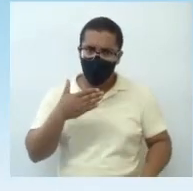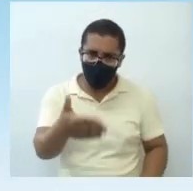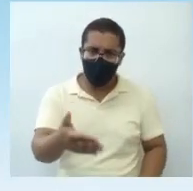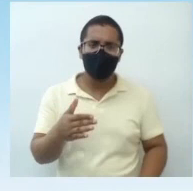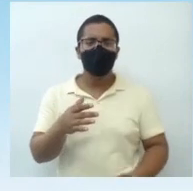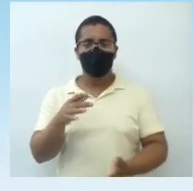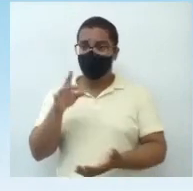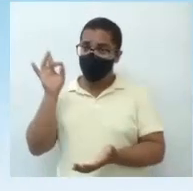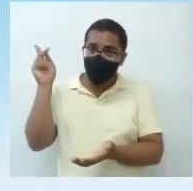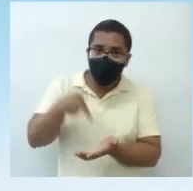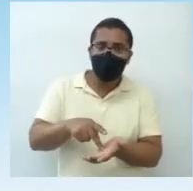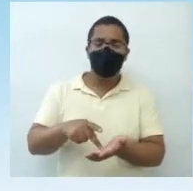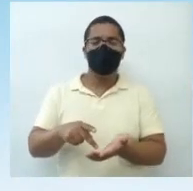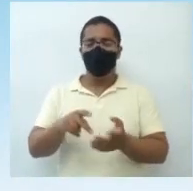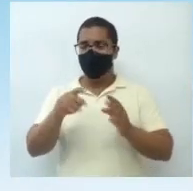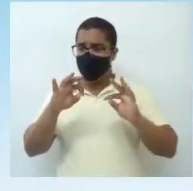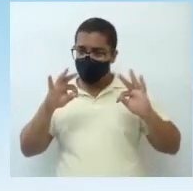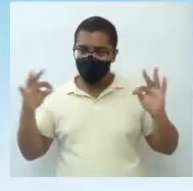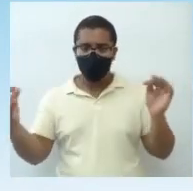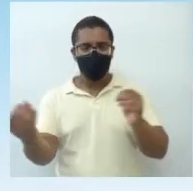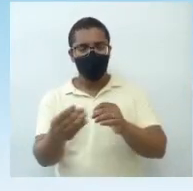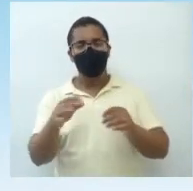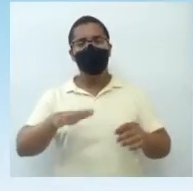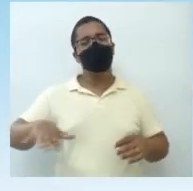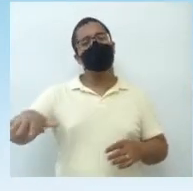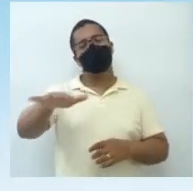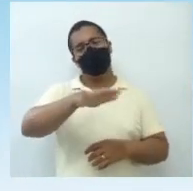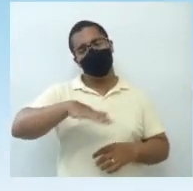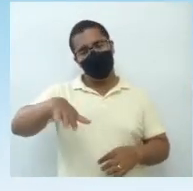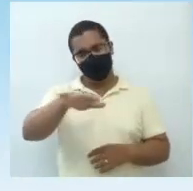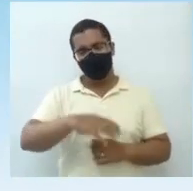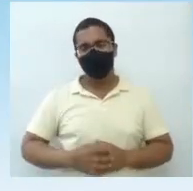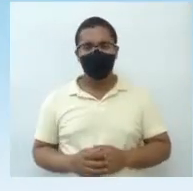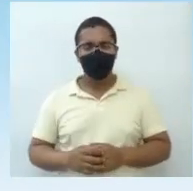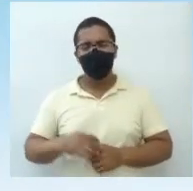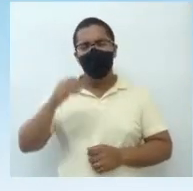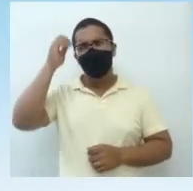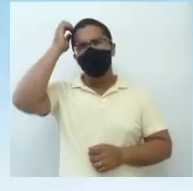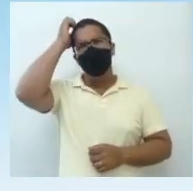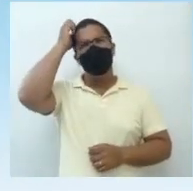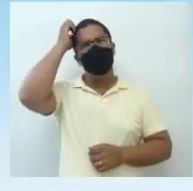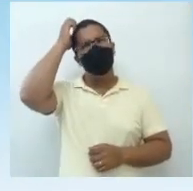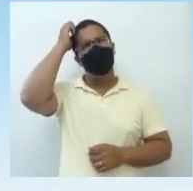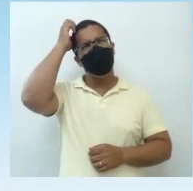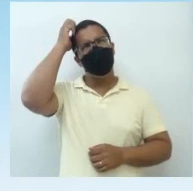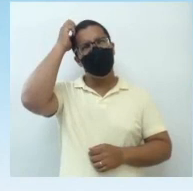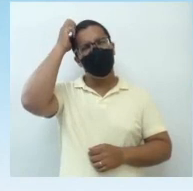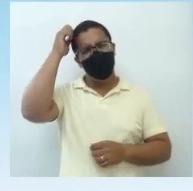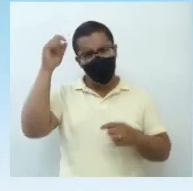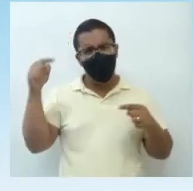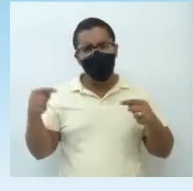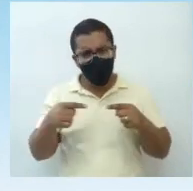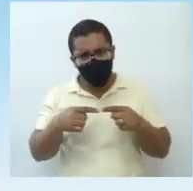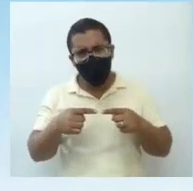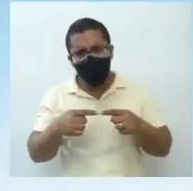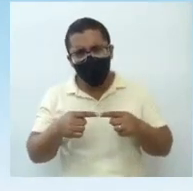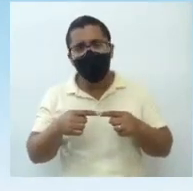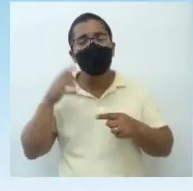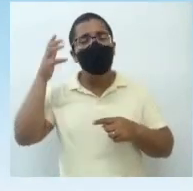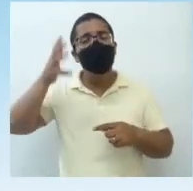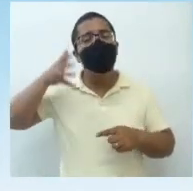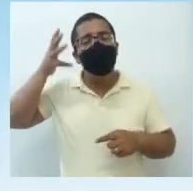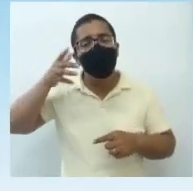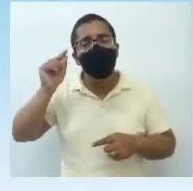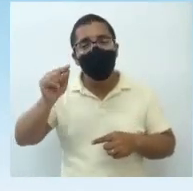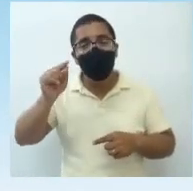para aqueles que são os seus liderados aí essa seria o discurso que ele chamou